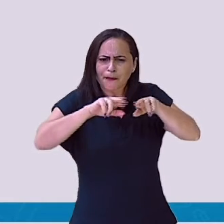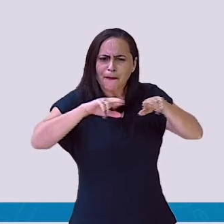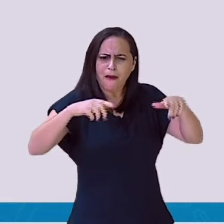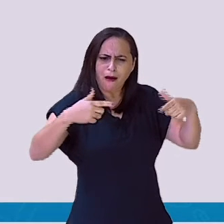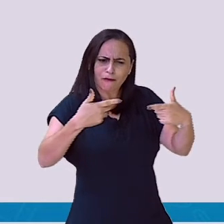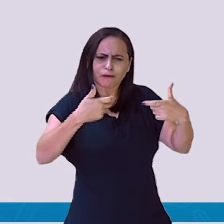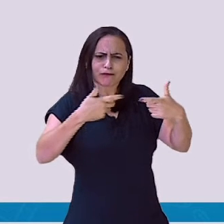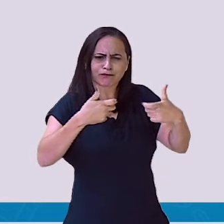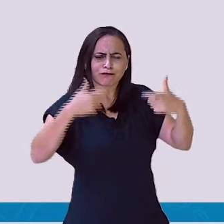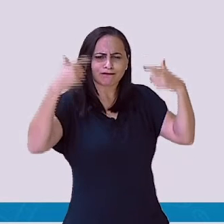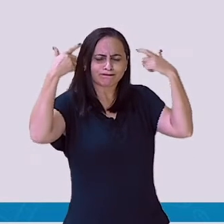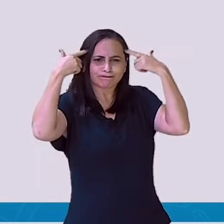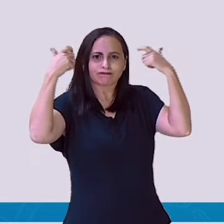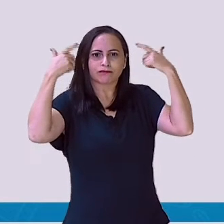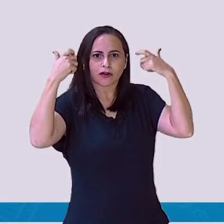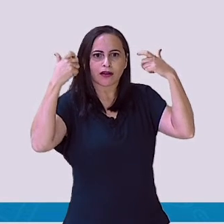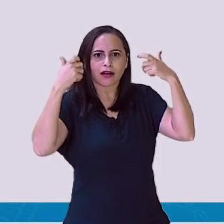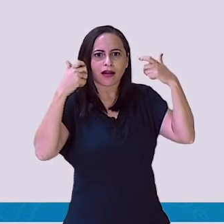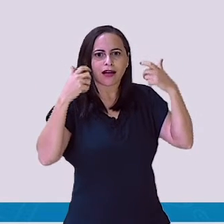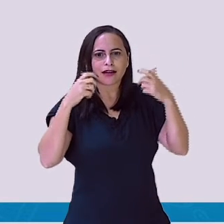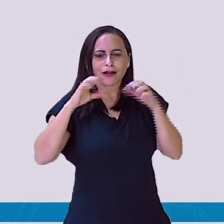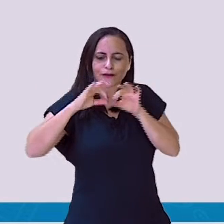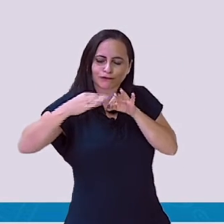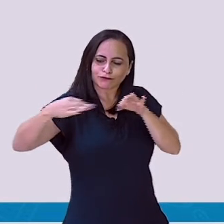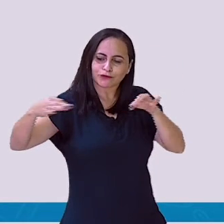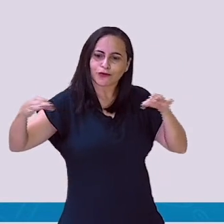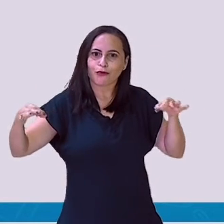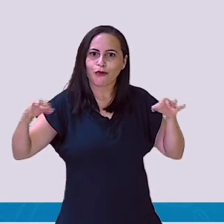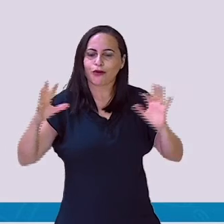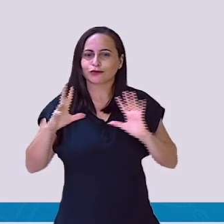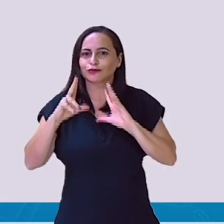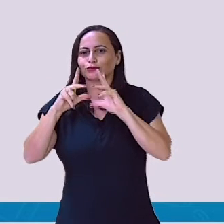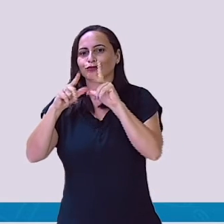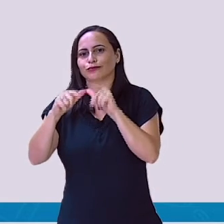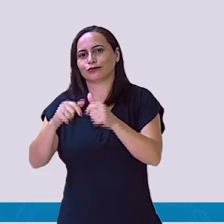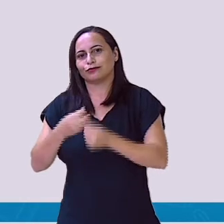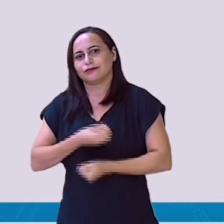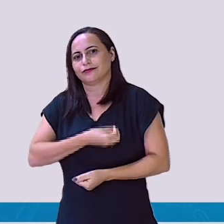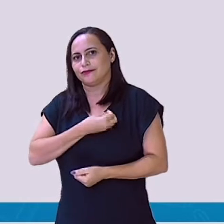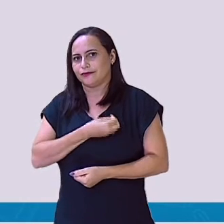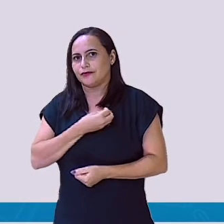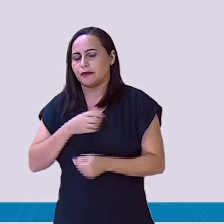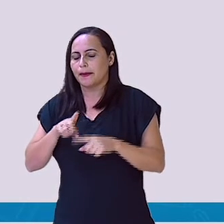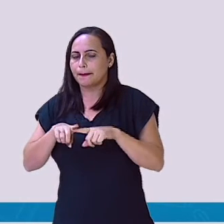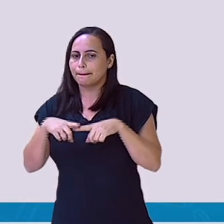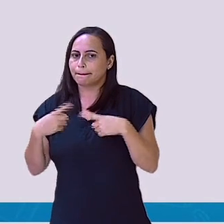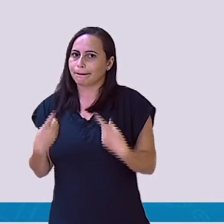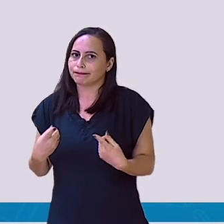ele vivenciava. Mas um dia, tudo mudou.